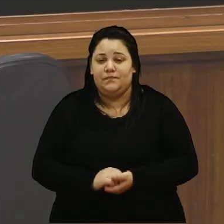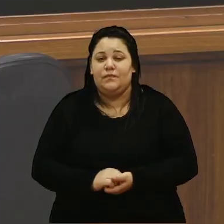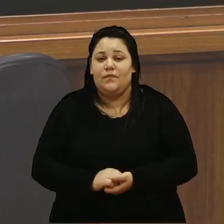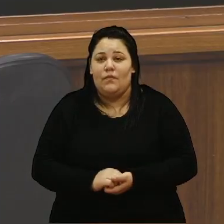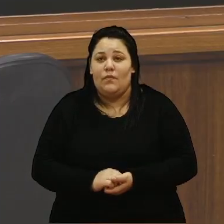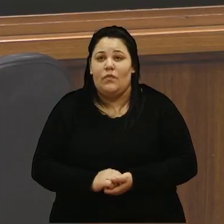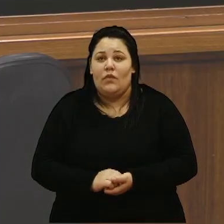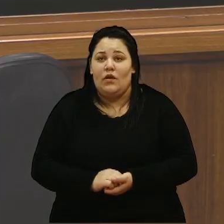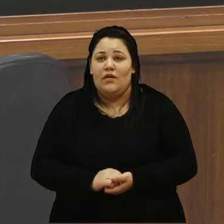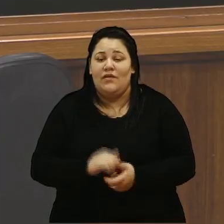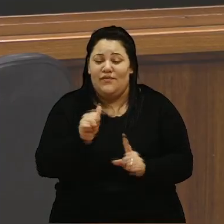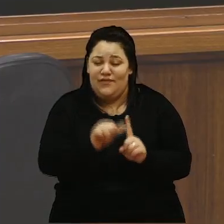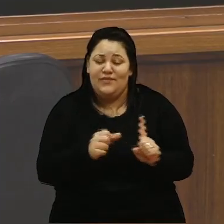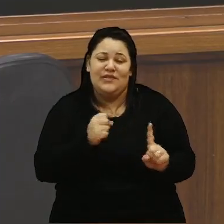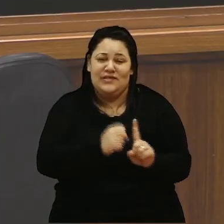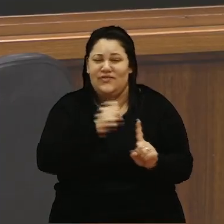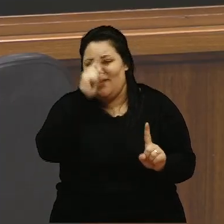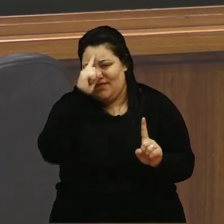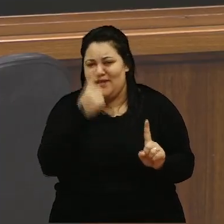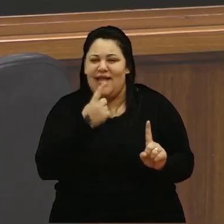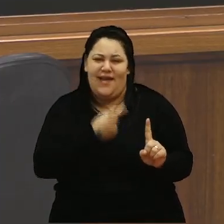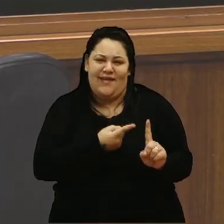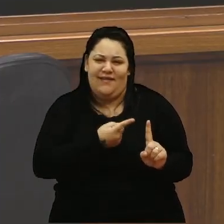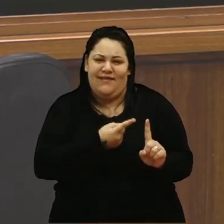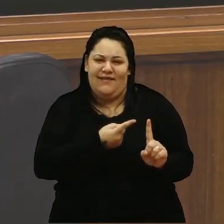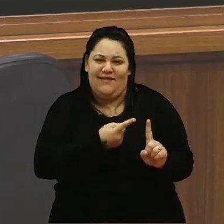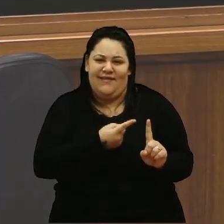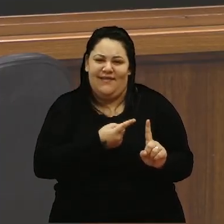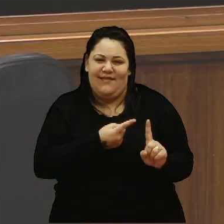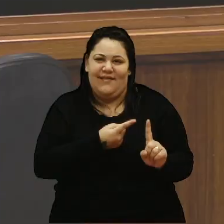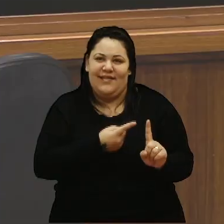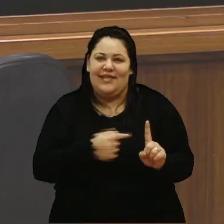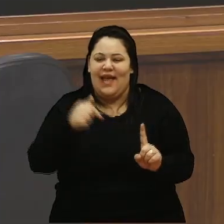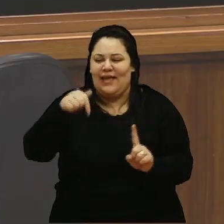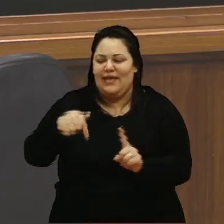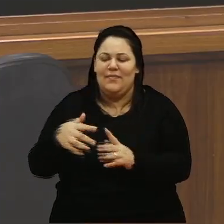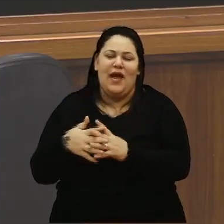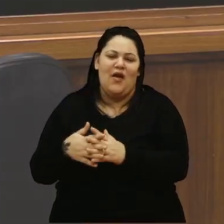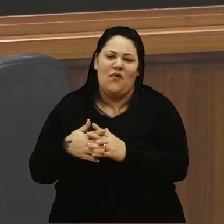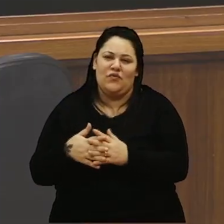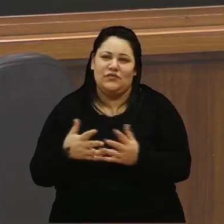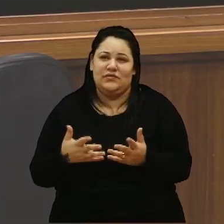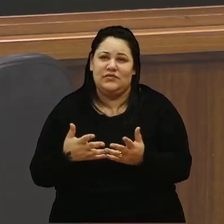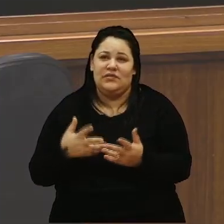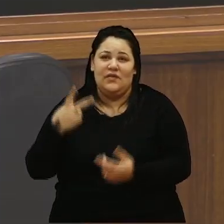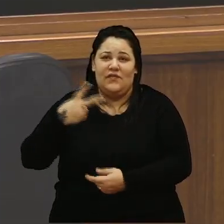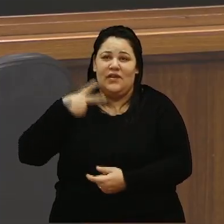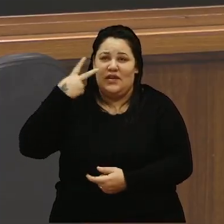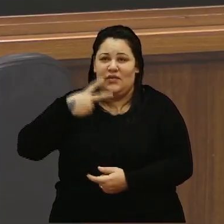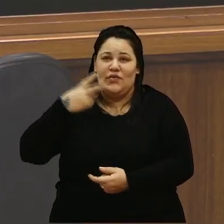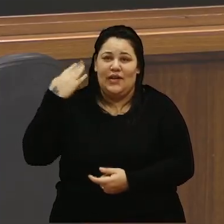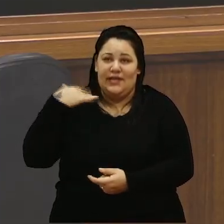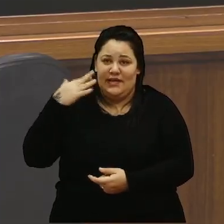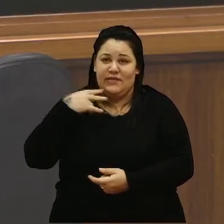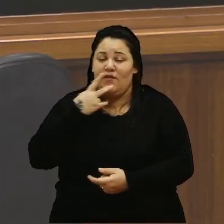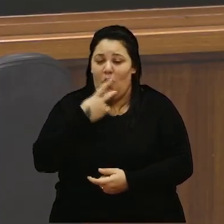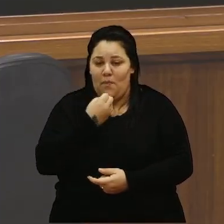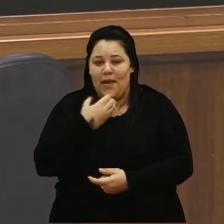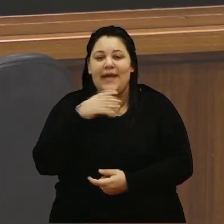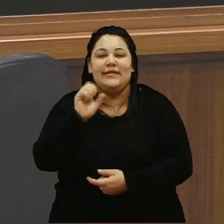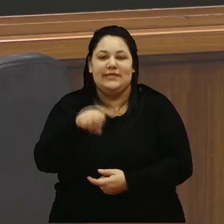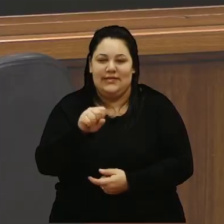feminicídio, a ideia de que o feminismo está aqui para atrapalhar. A vereadora Andressa falou muito bem quando ela disse que o que a